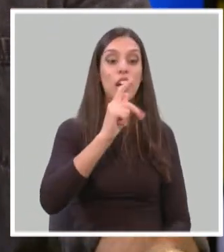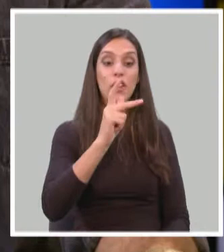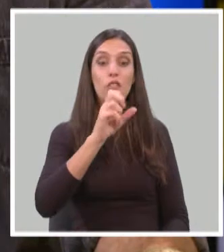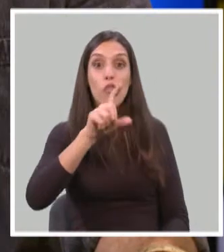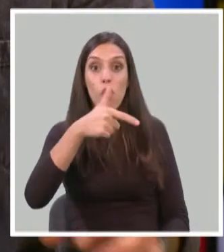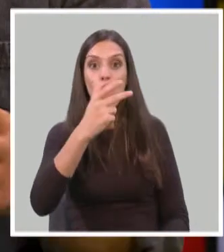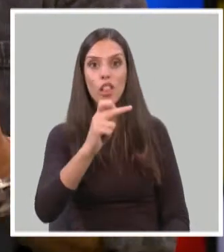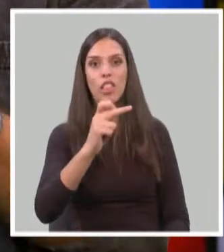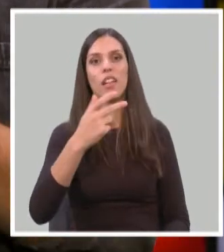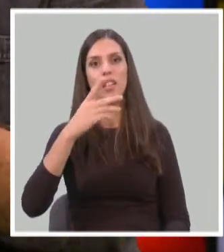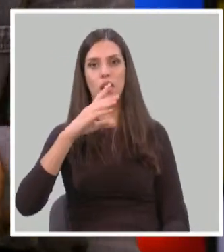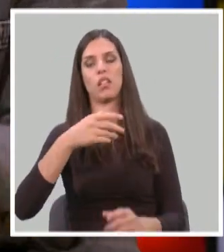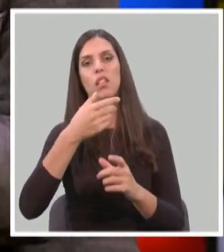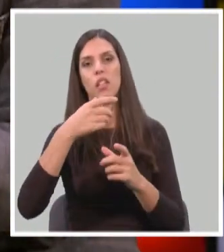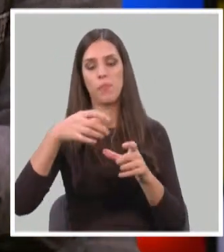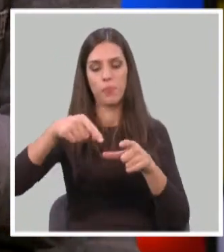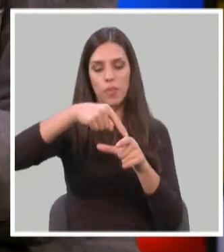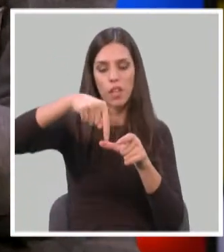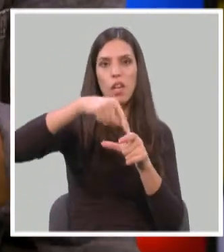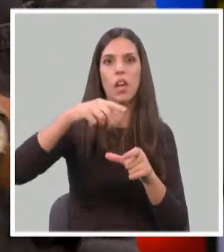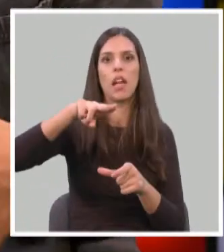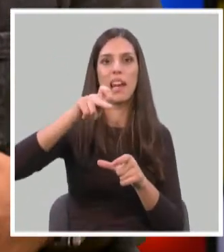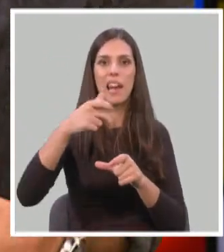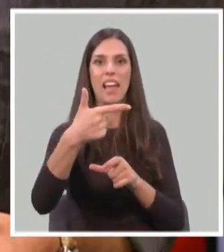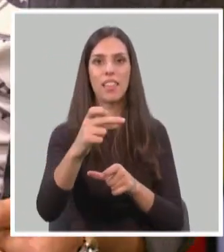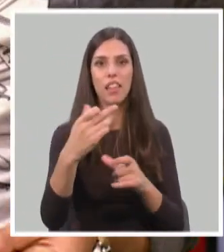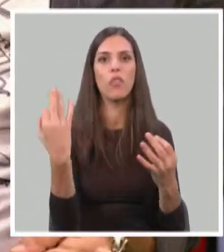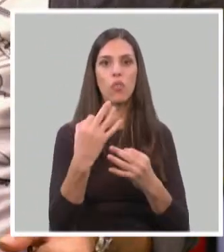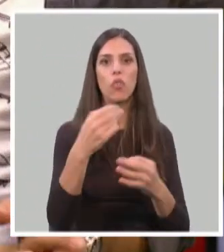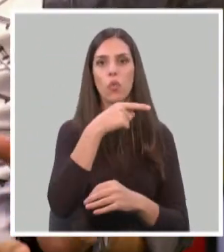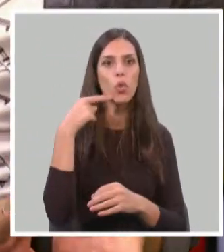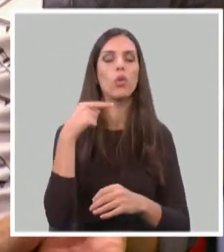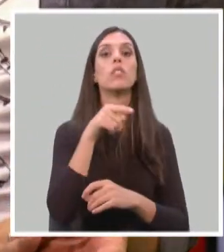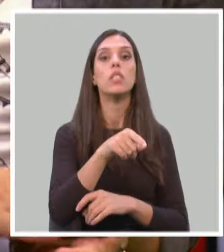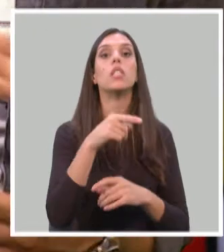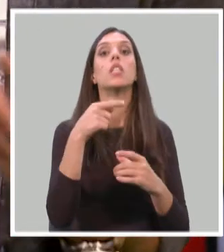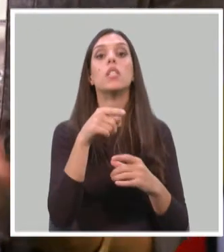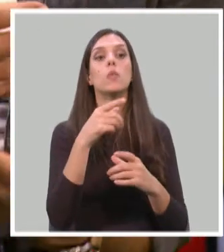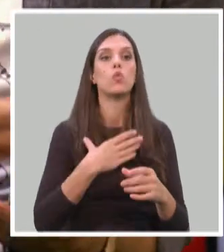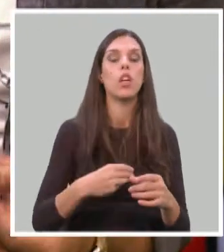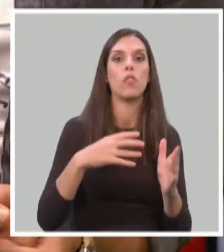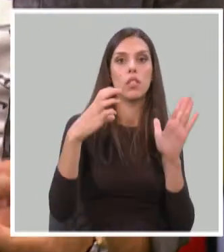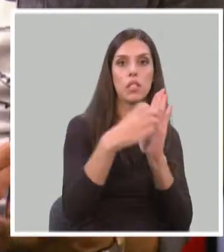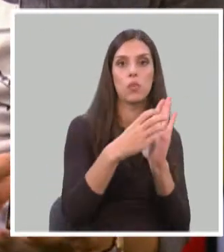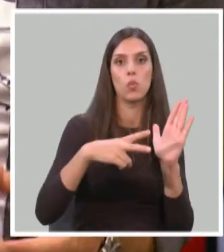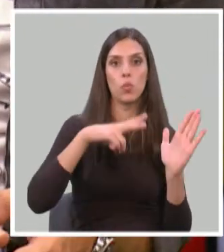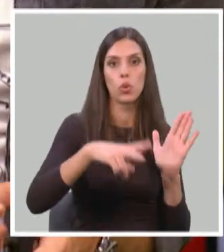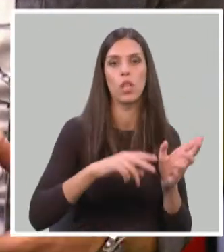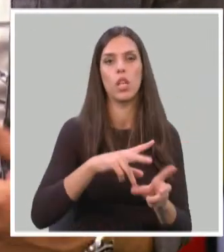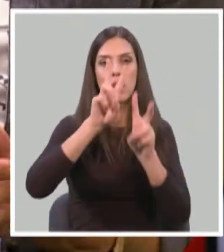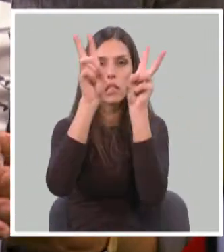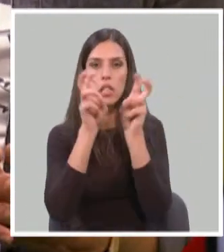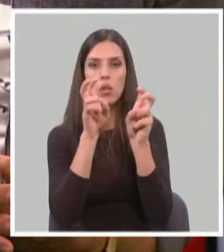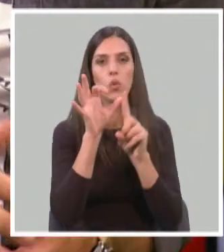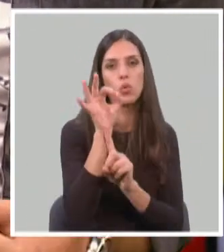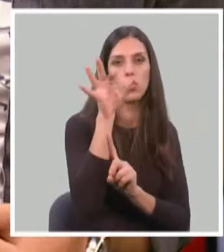sucessivos e o programa era sobre Portugal e então queríamos ter um símbolo português misturado com um título